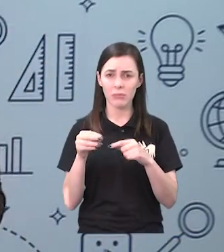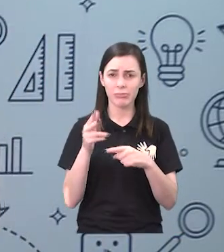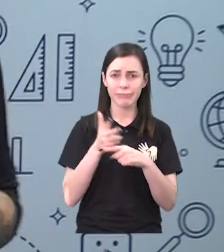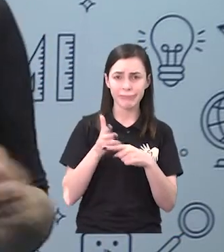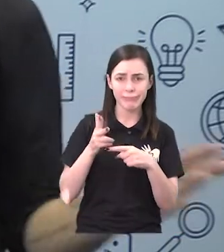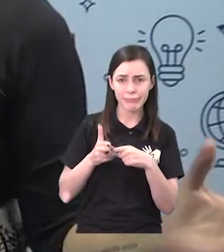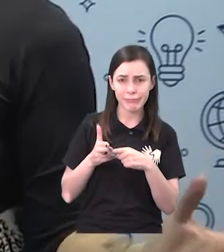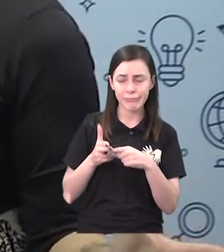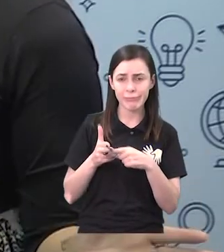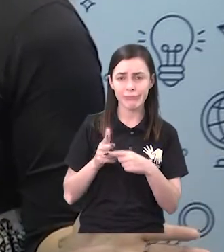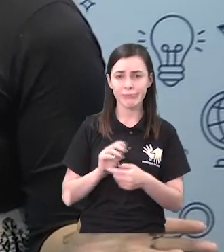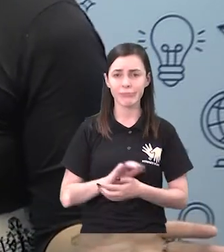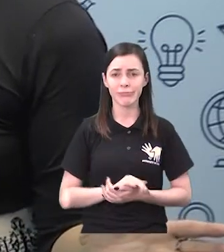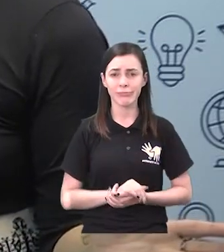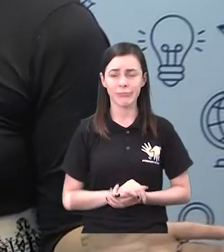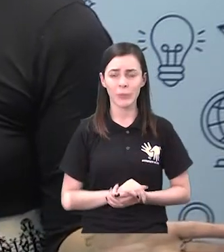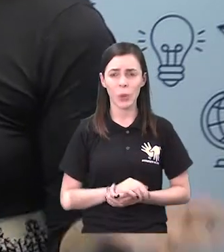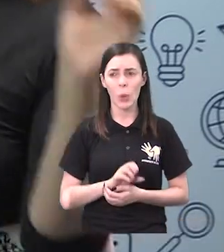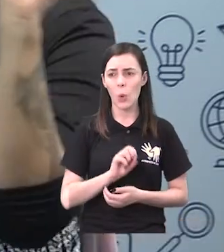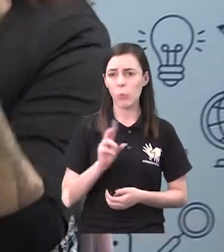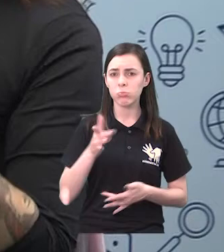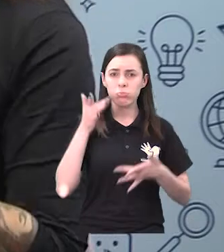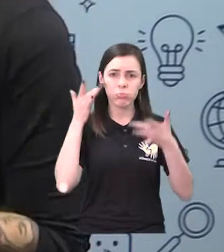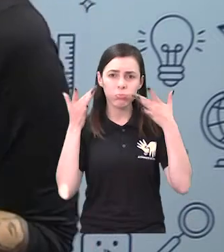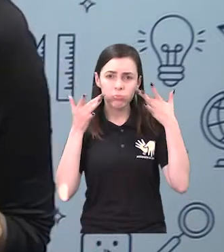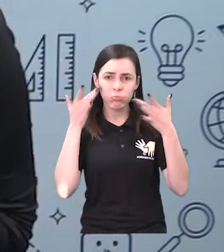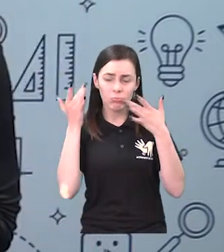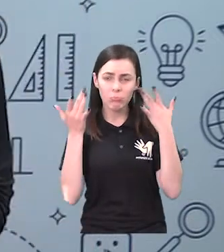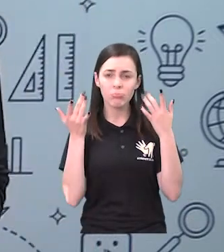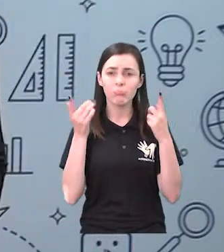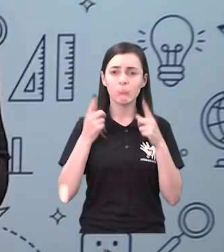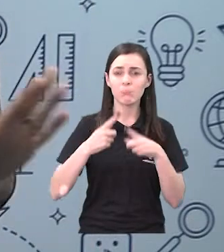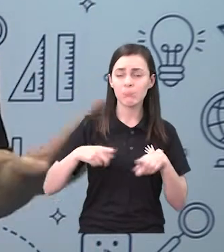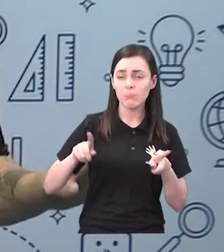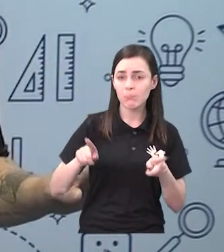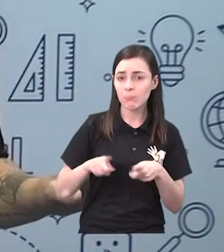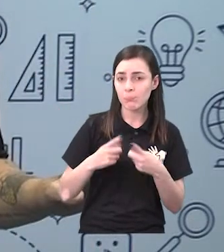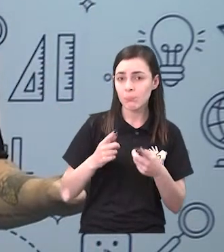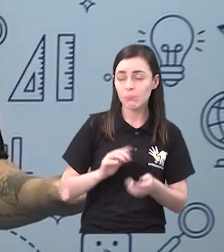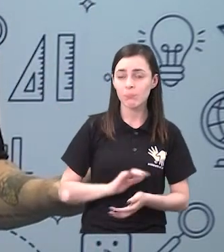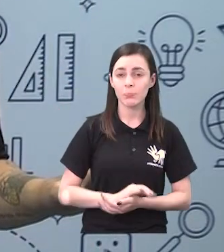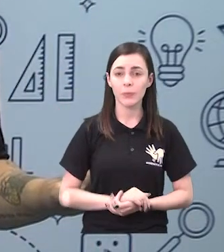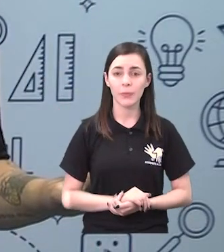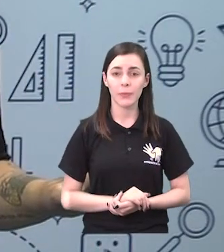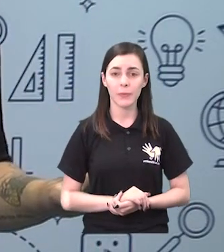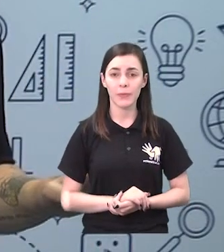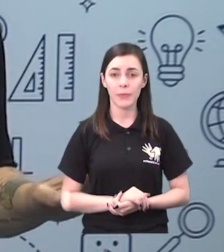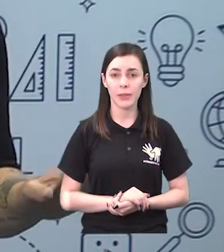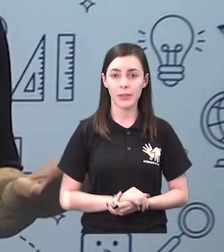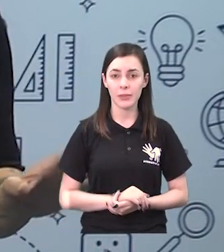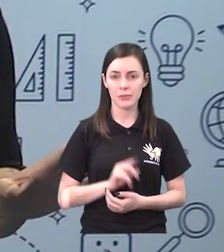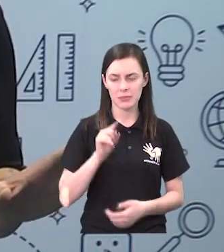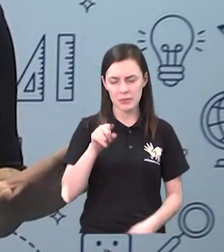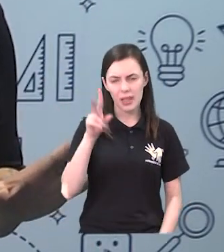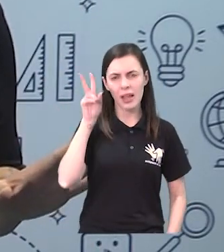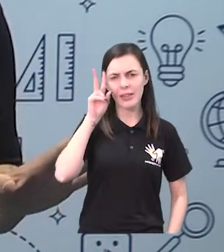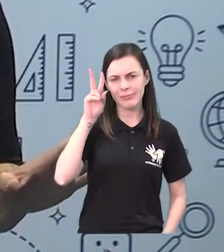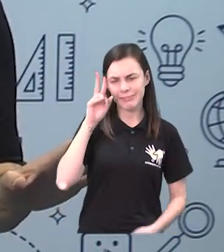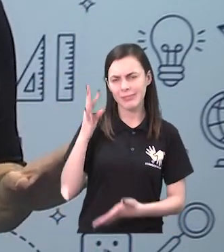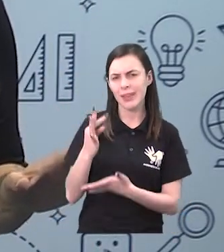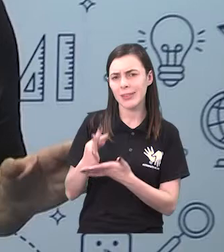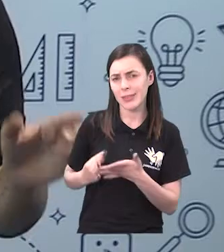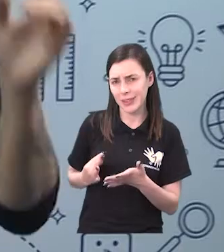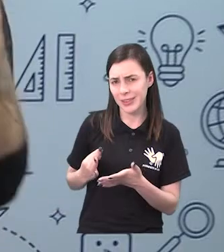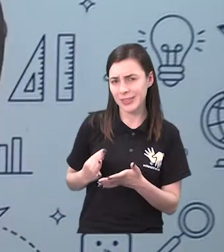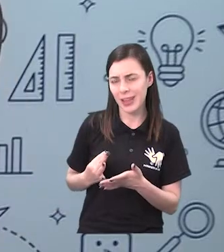uma novela lembrou de um seriado lembrou de uma peça de lembrou de uma música Se você lembrou